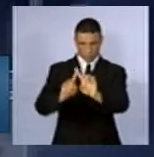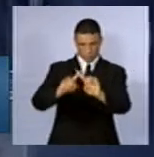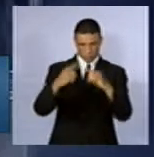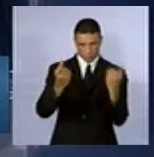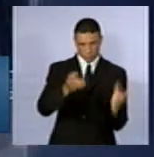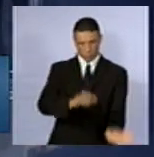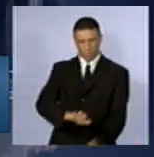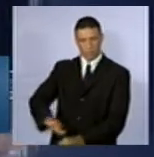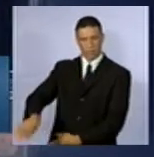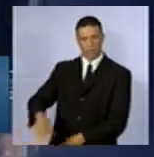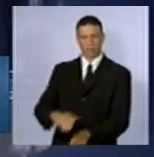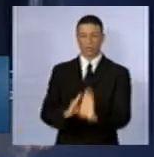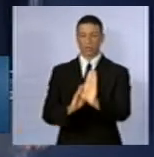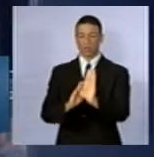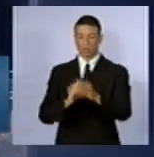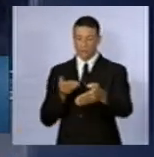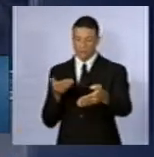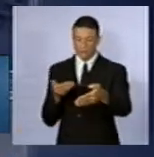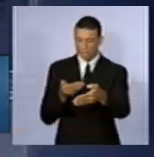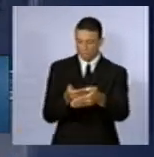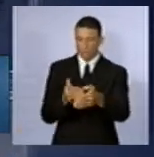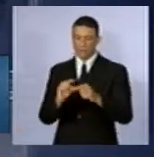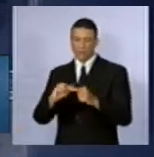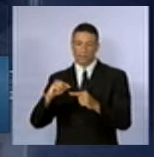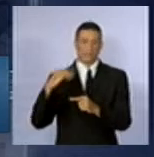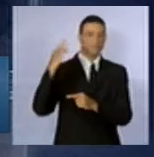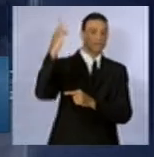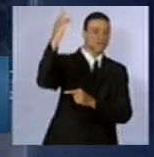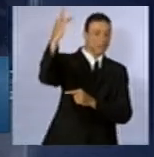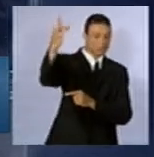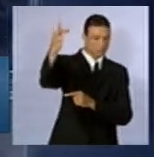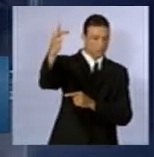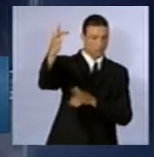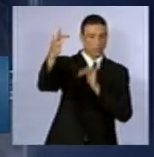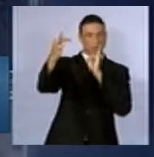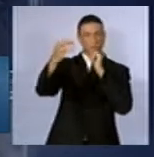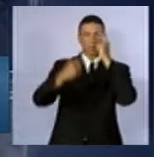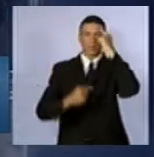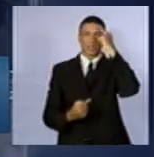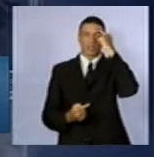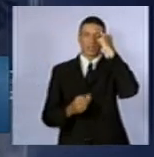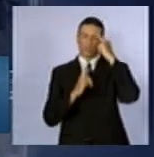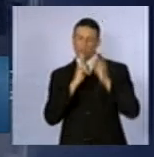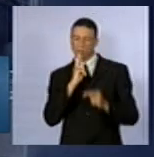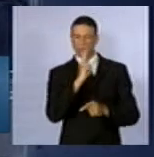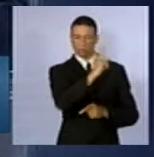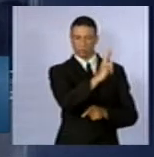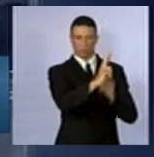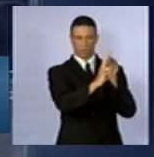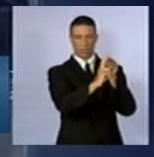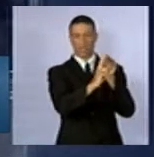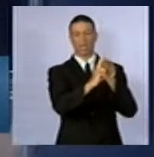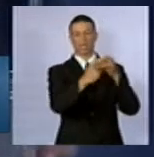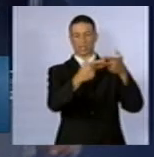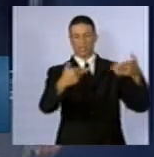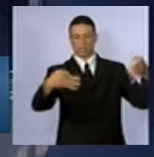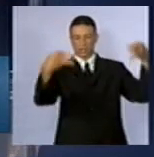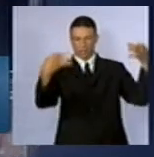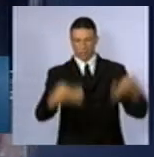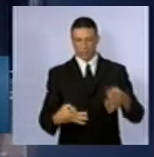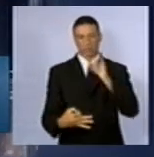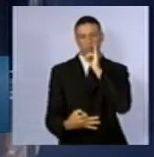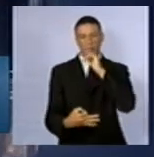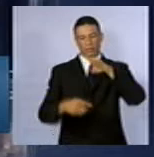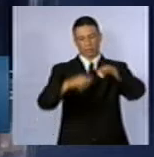eh longo prazo Nós pensamos dando uma resposta qualitativa uma linha